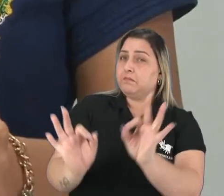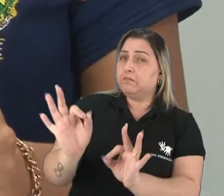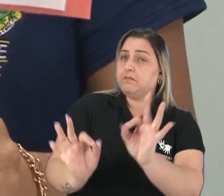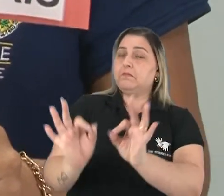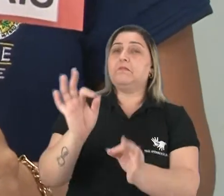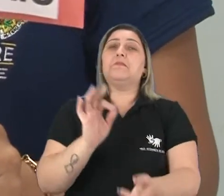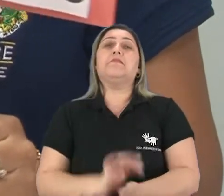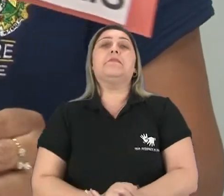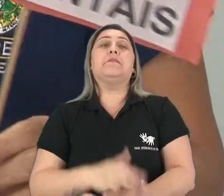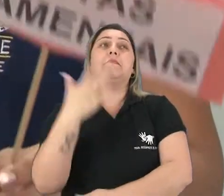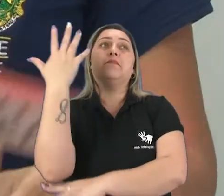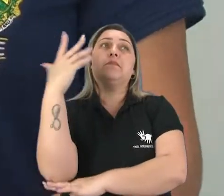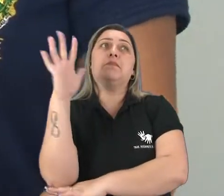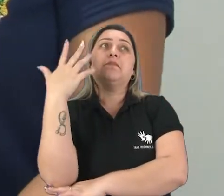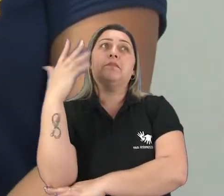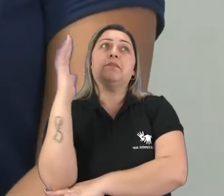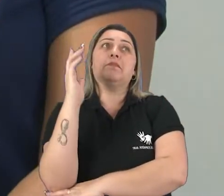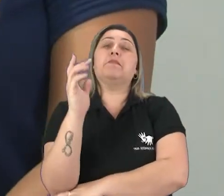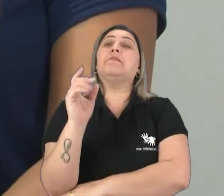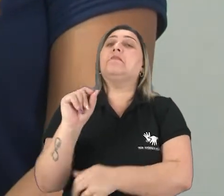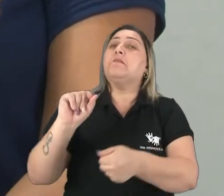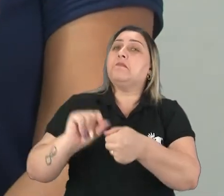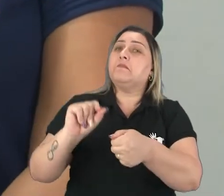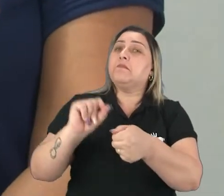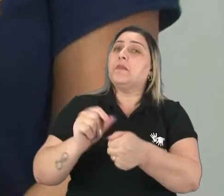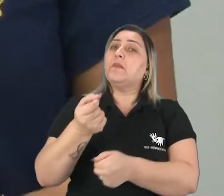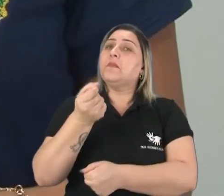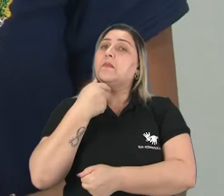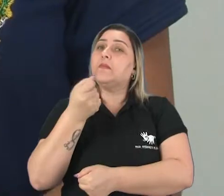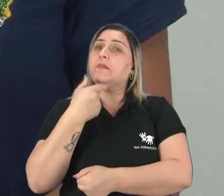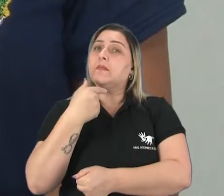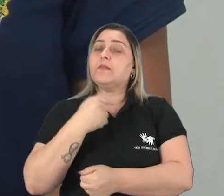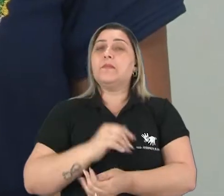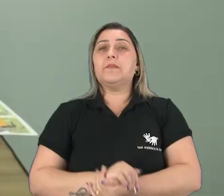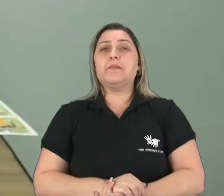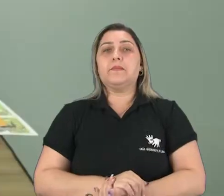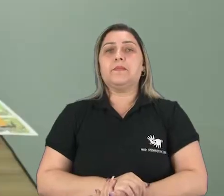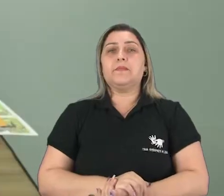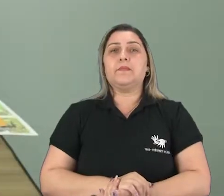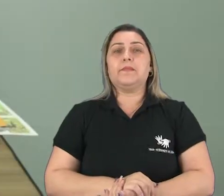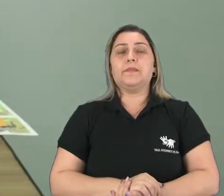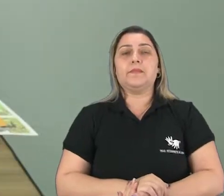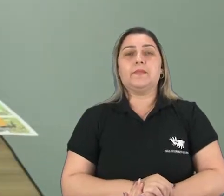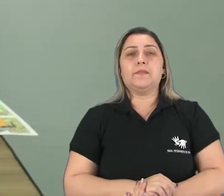ornamentais e as plantas medicinais.